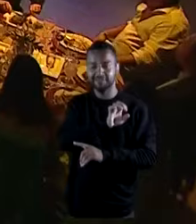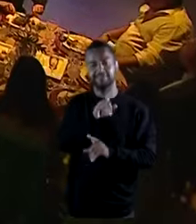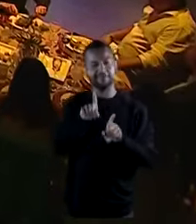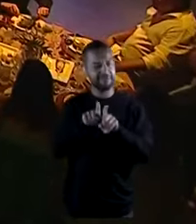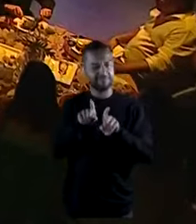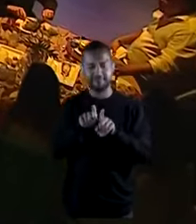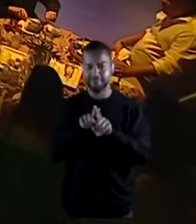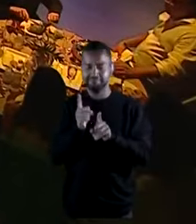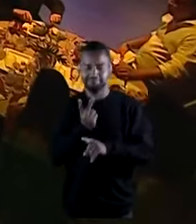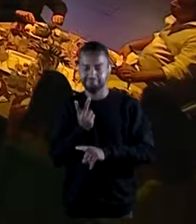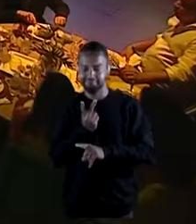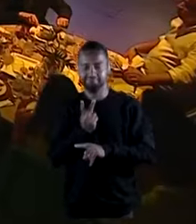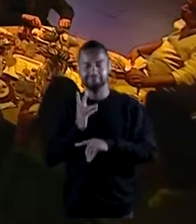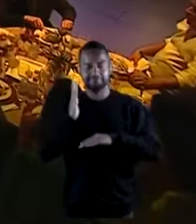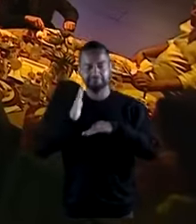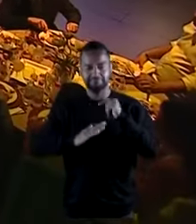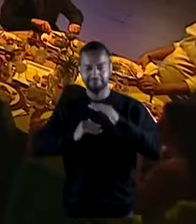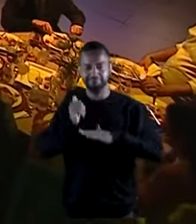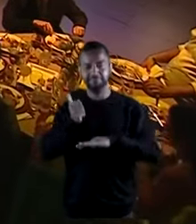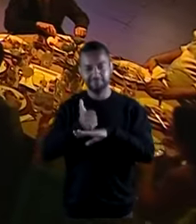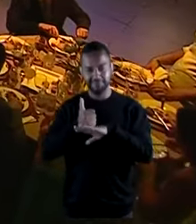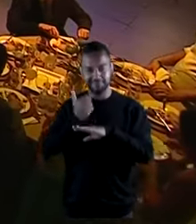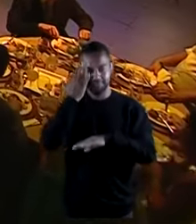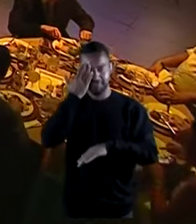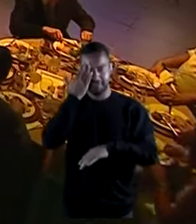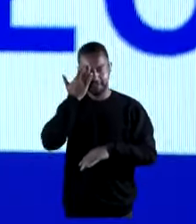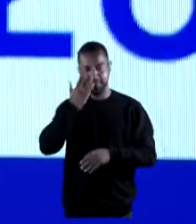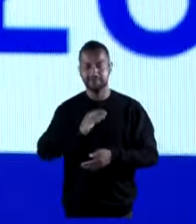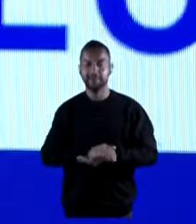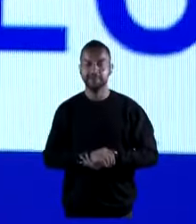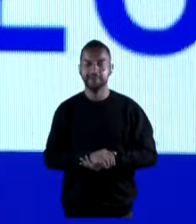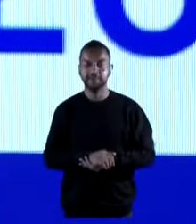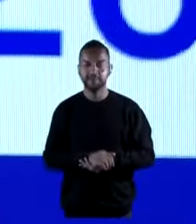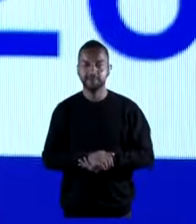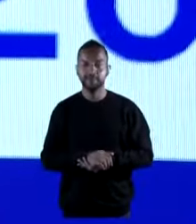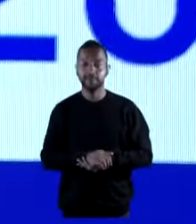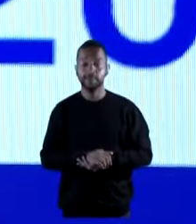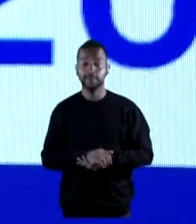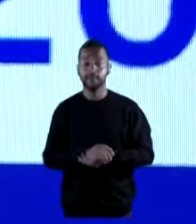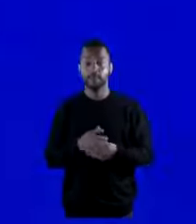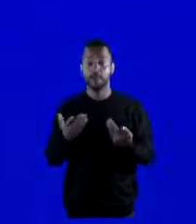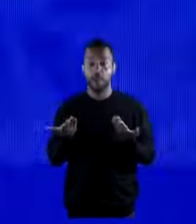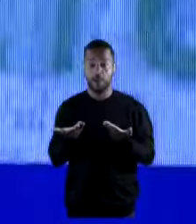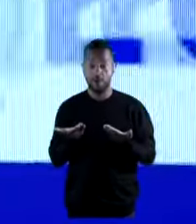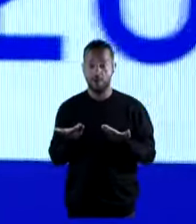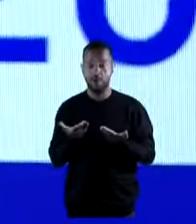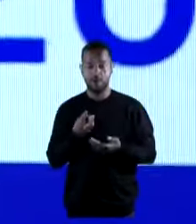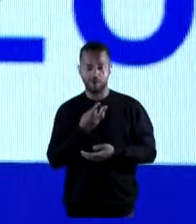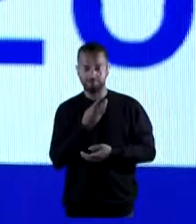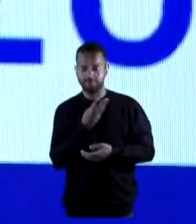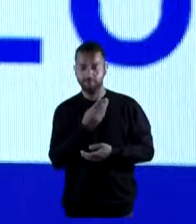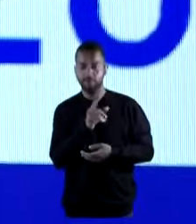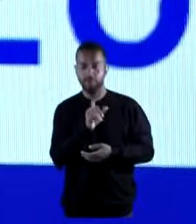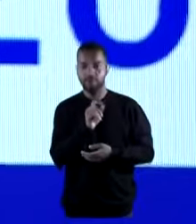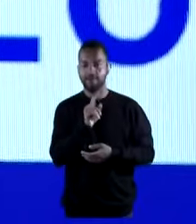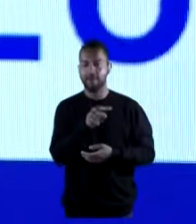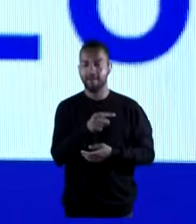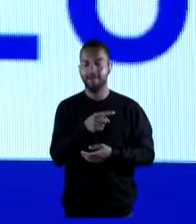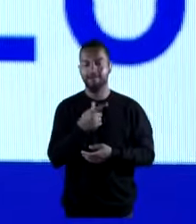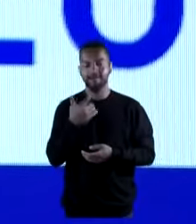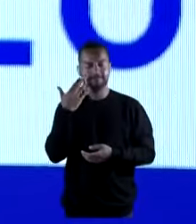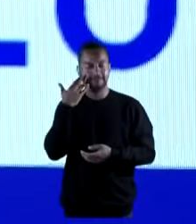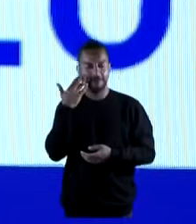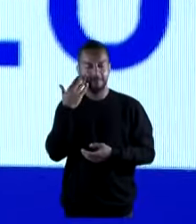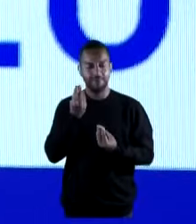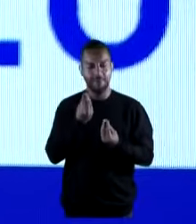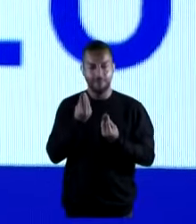também. Versátil. Agora nós vamos conhecer os craques que têm a chave do cadeado. Edu Dracena, essa é com você. Vamos saber